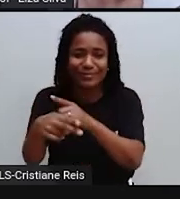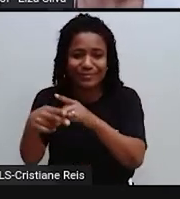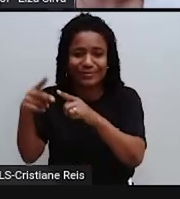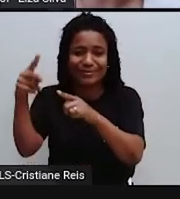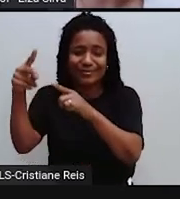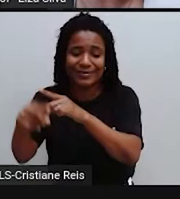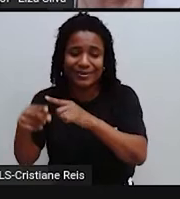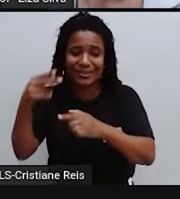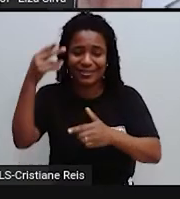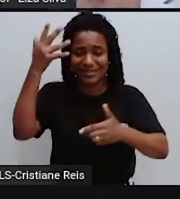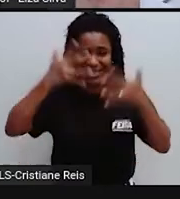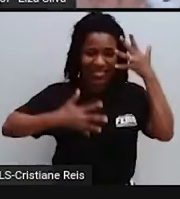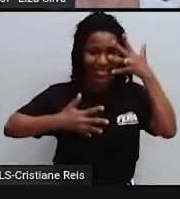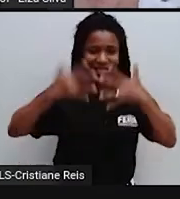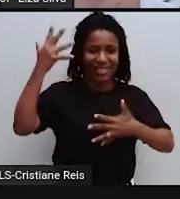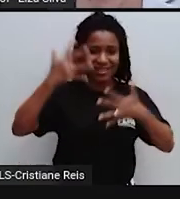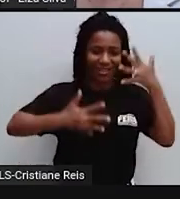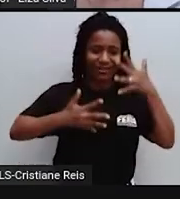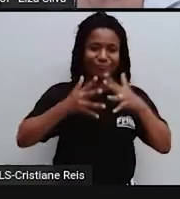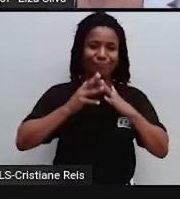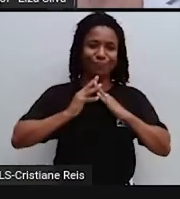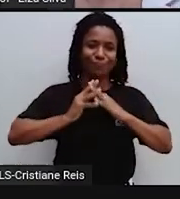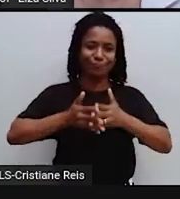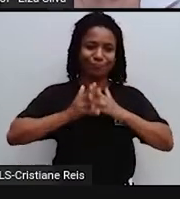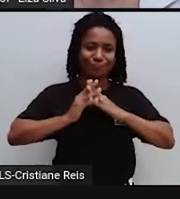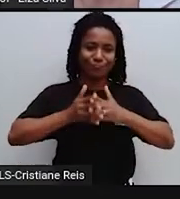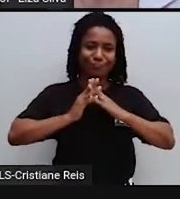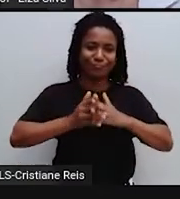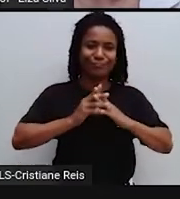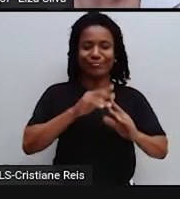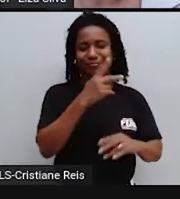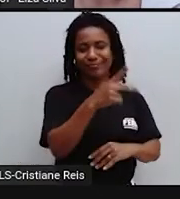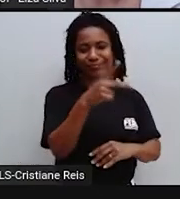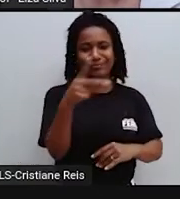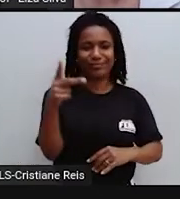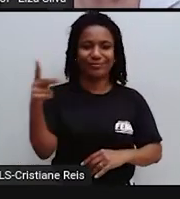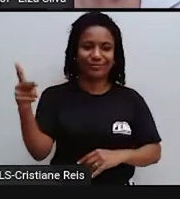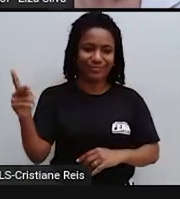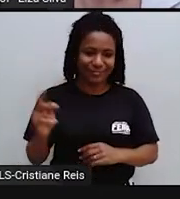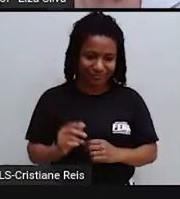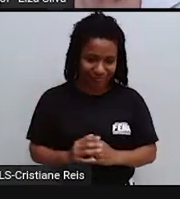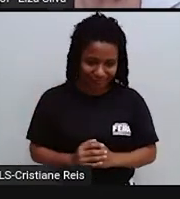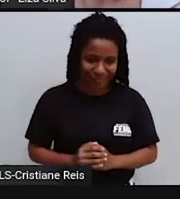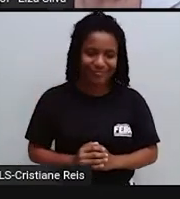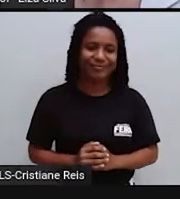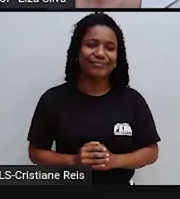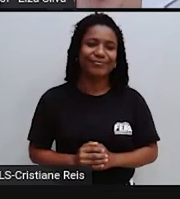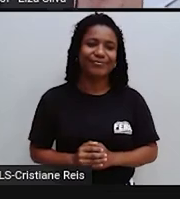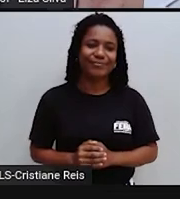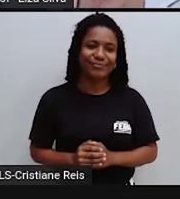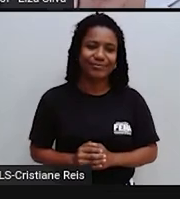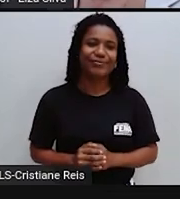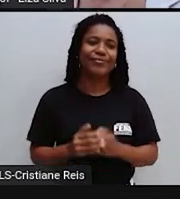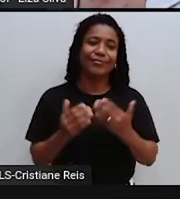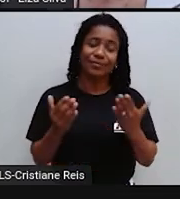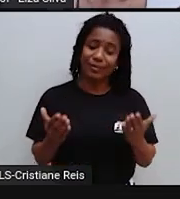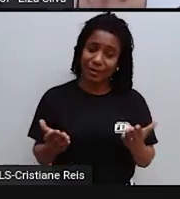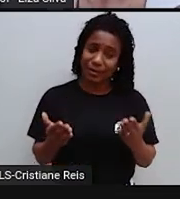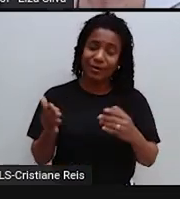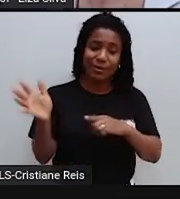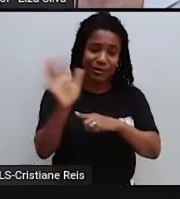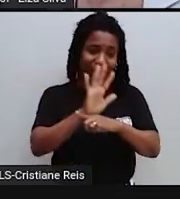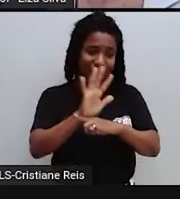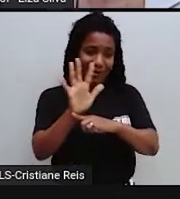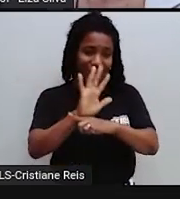por atrapalhar o desempenho profissional dos colegas de trabalho. E durante o